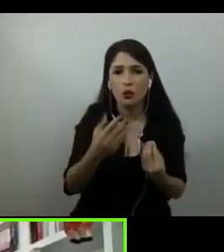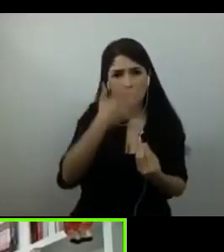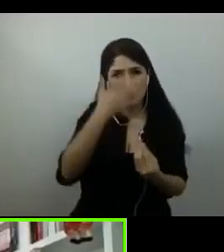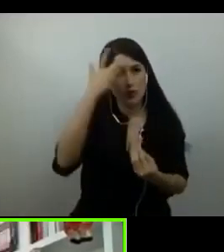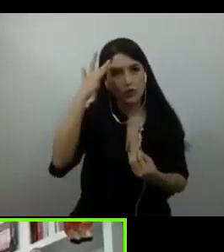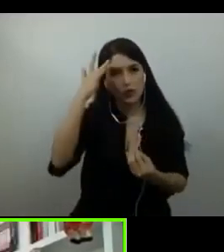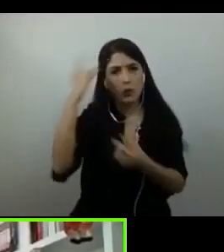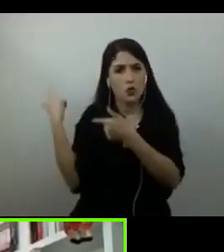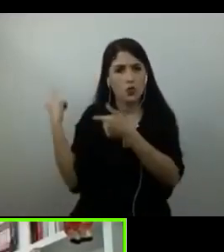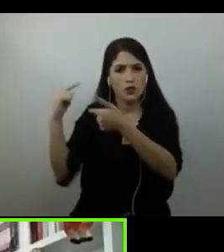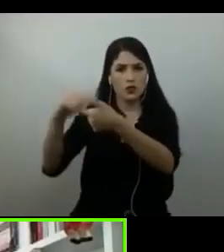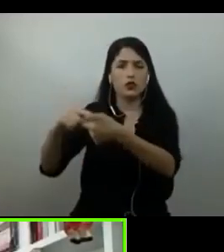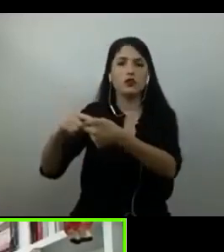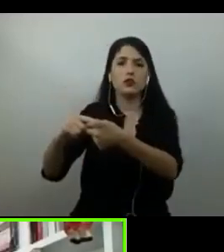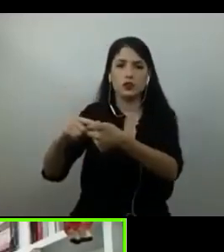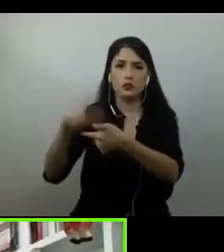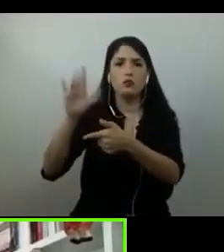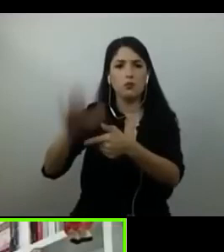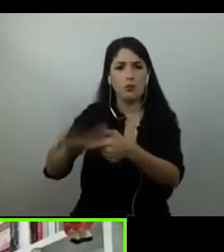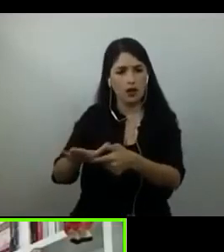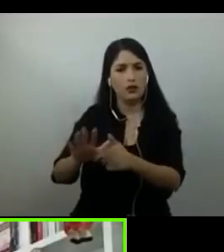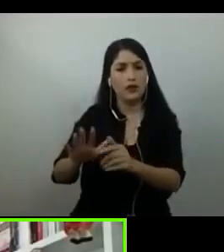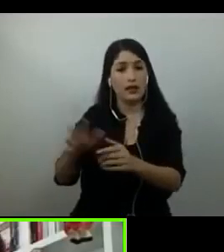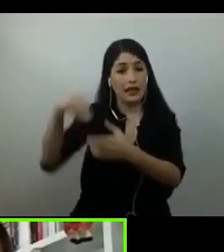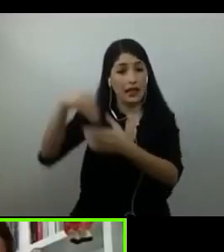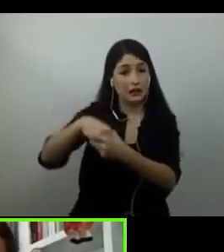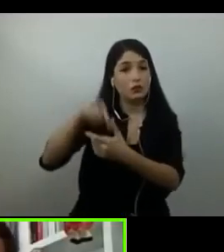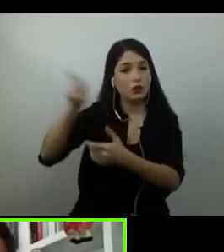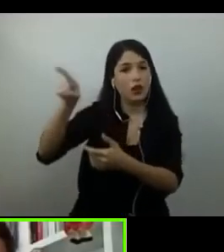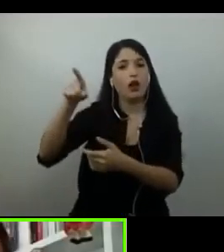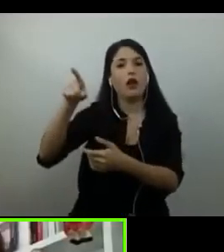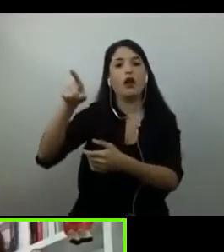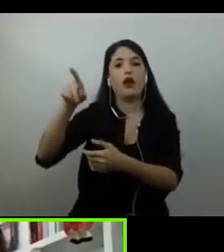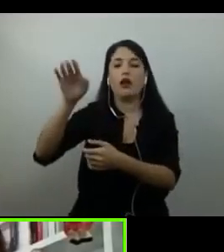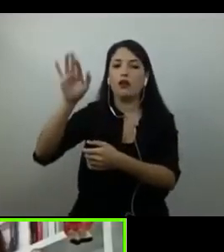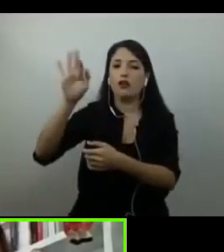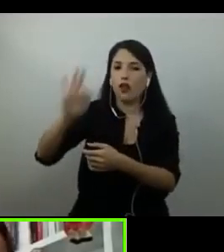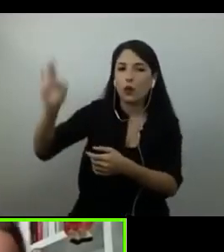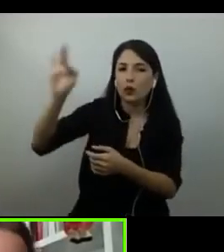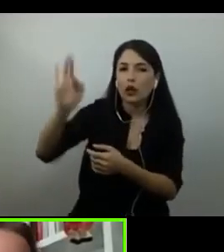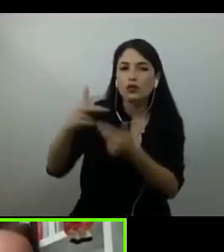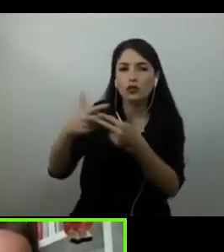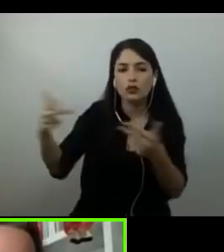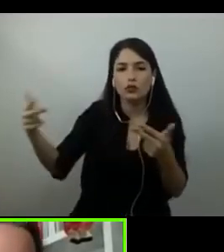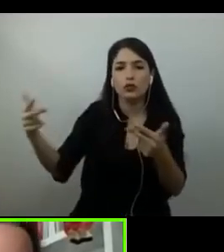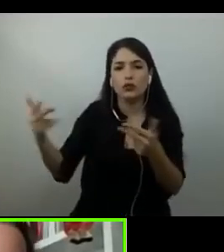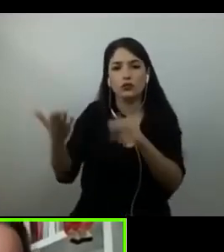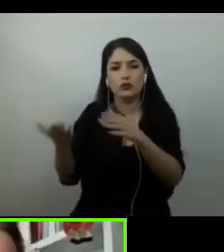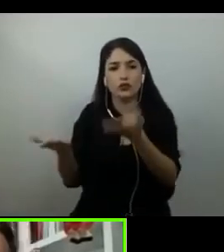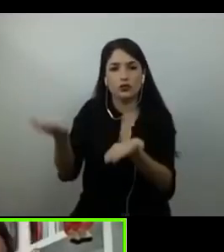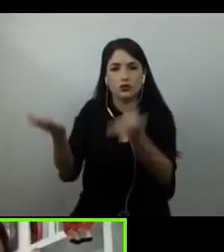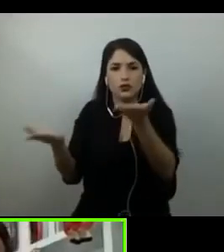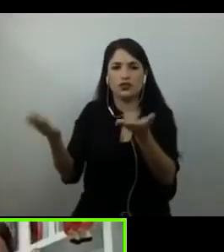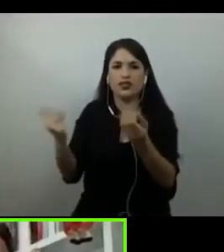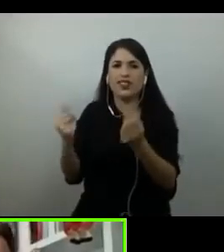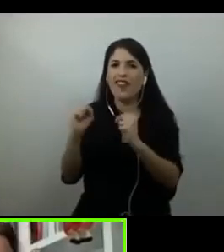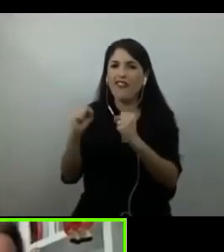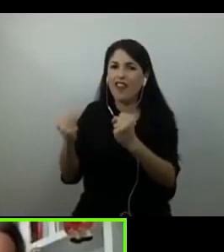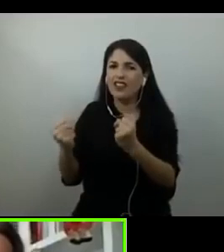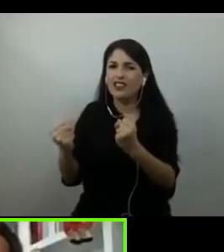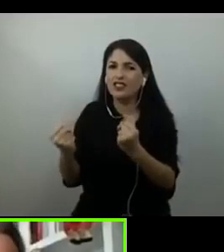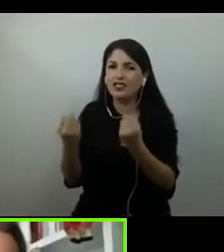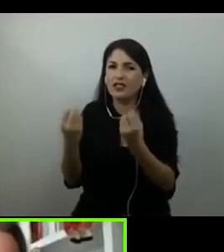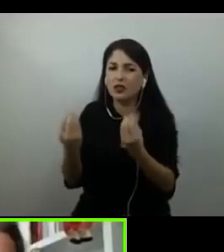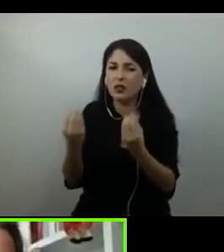conservadora, tenha tido, né, um papel importante na academia, né, seja como contraponto ou lá o que for, né, defenda uma coisa como essa por conta, talvez, de